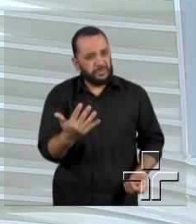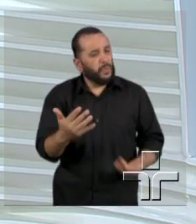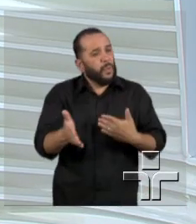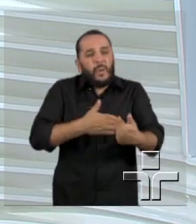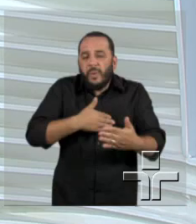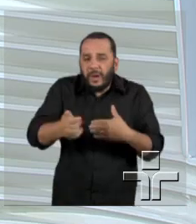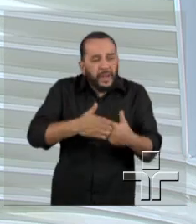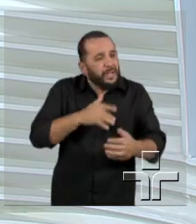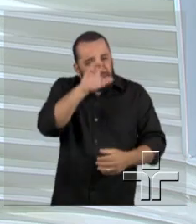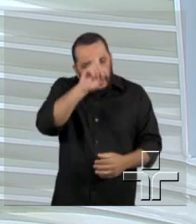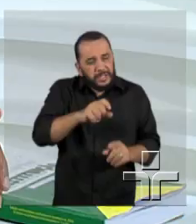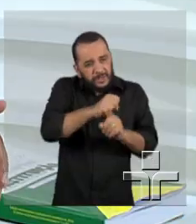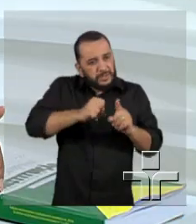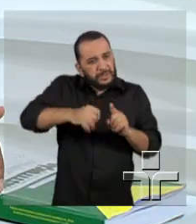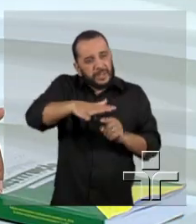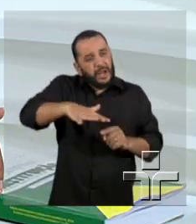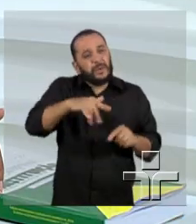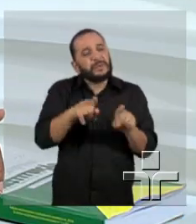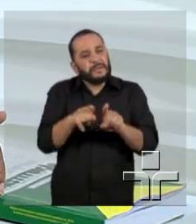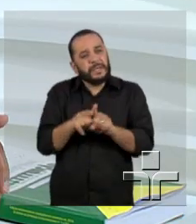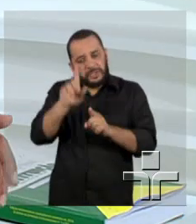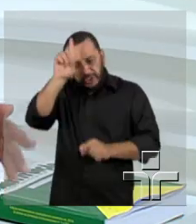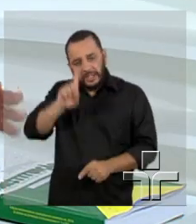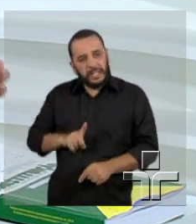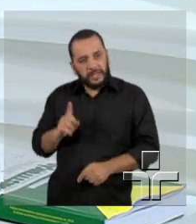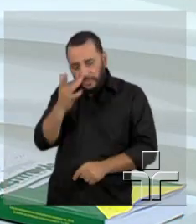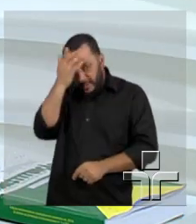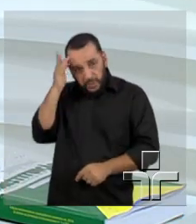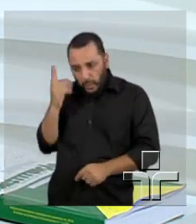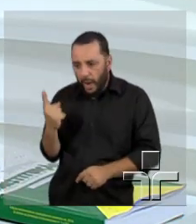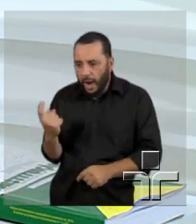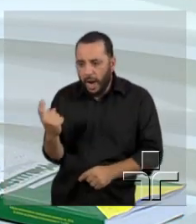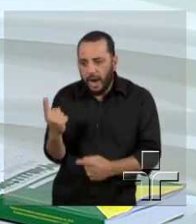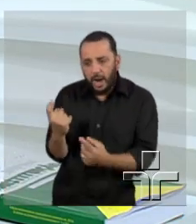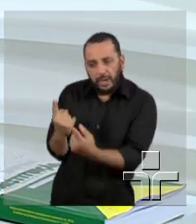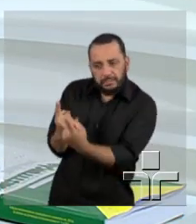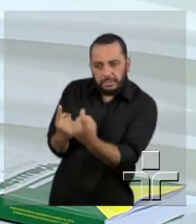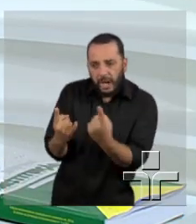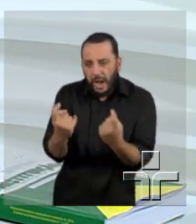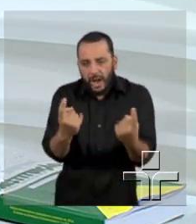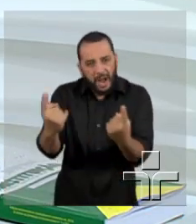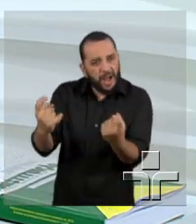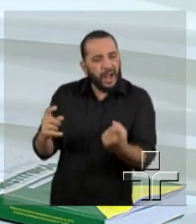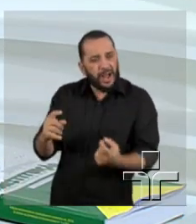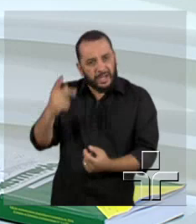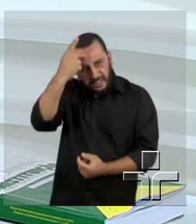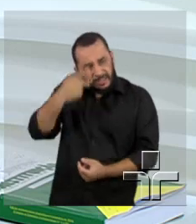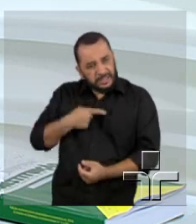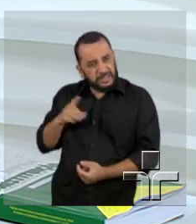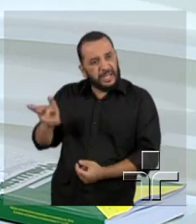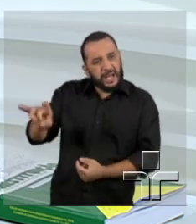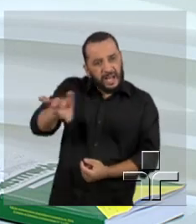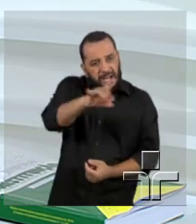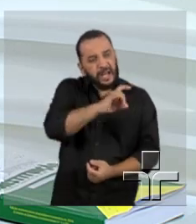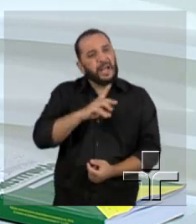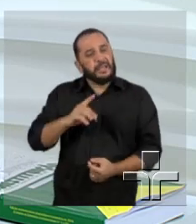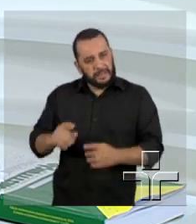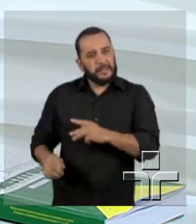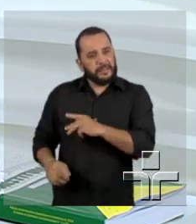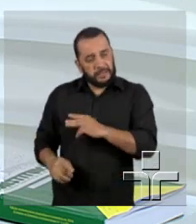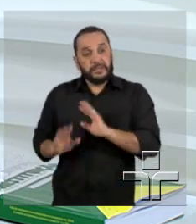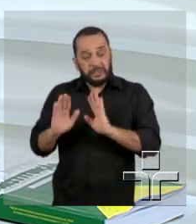indistintamente, e dos individuais indisponíveis. Para isso, ele recebe competências alongadas, importantíssimas no